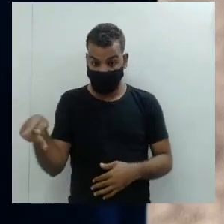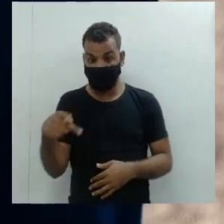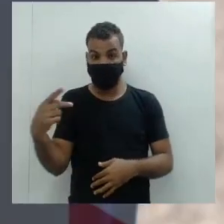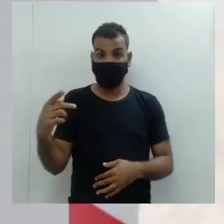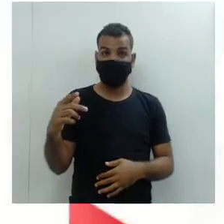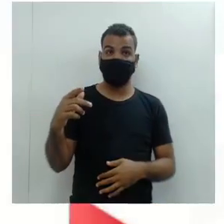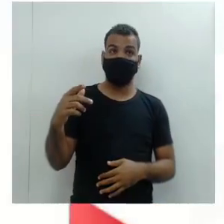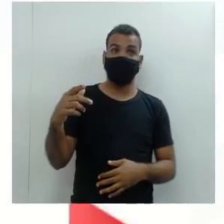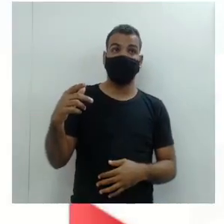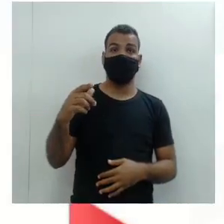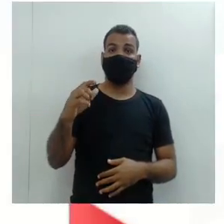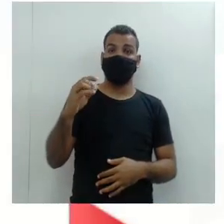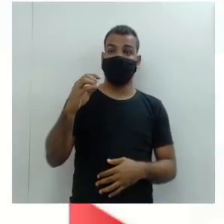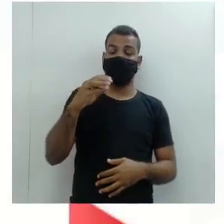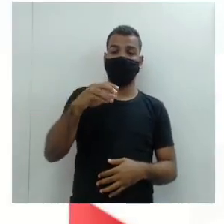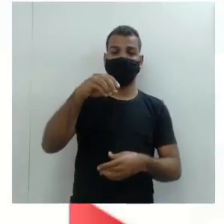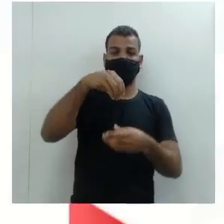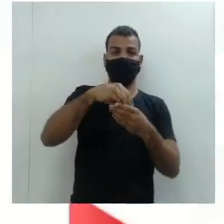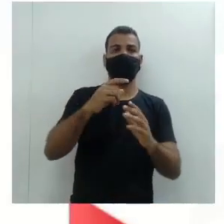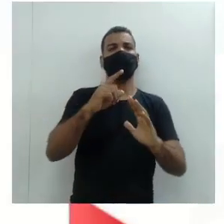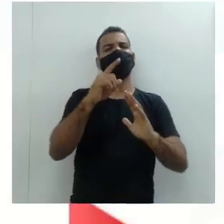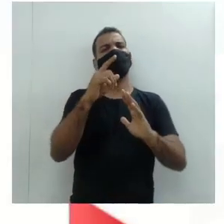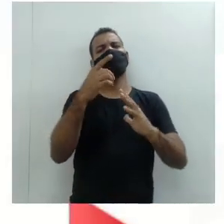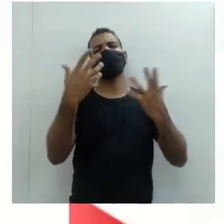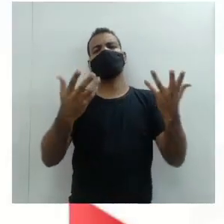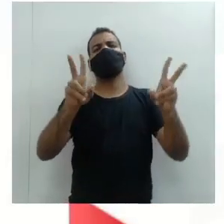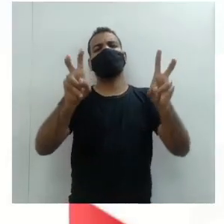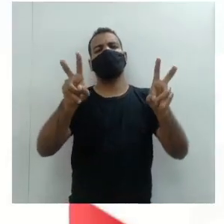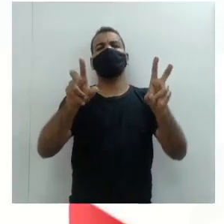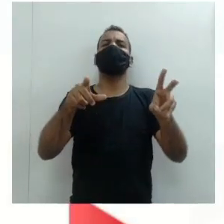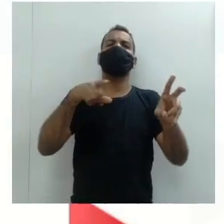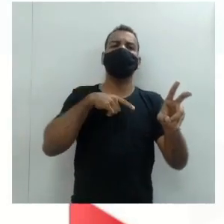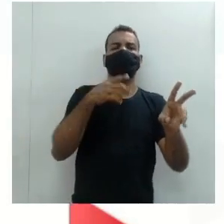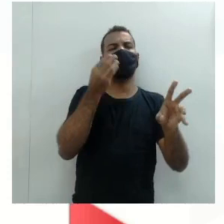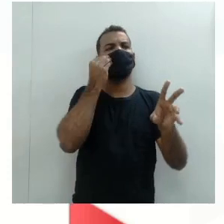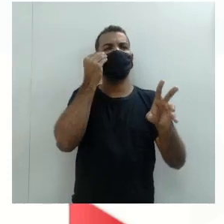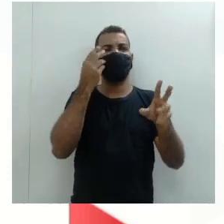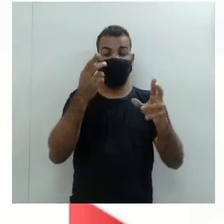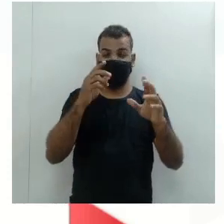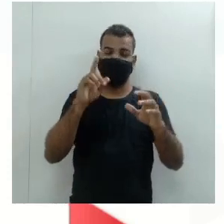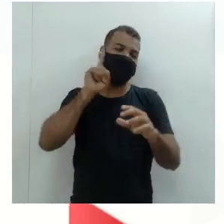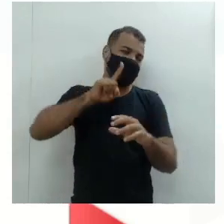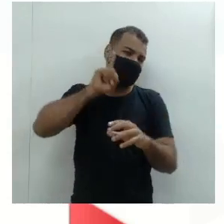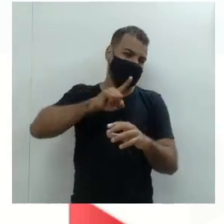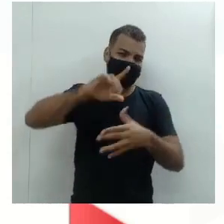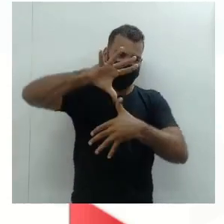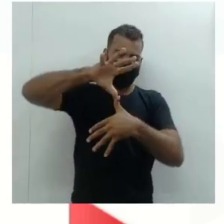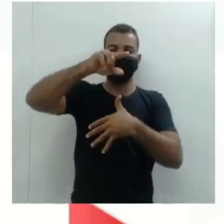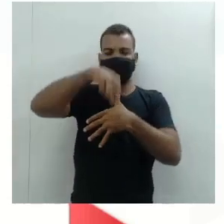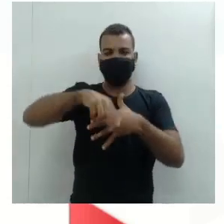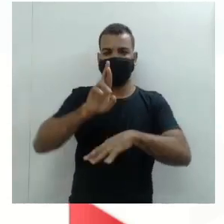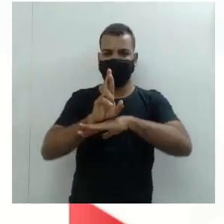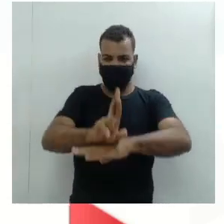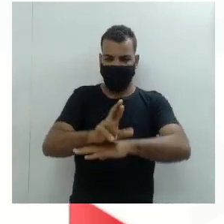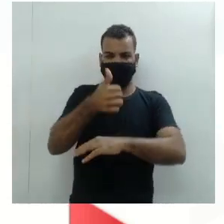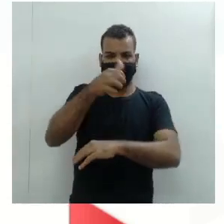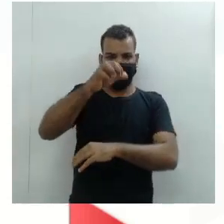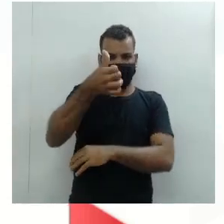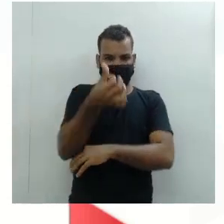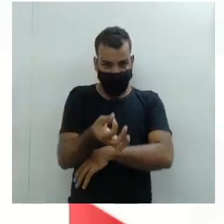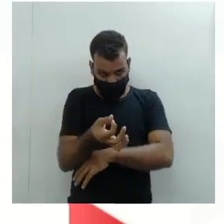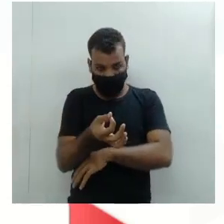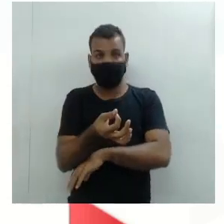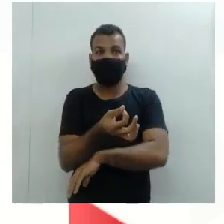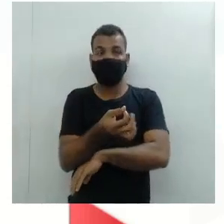conferência interamericana da anistia para exilados e presos políticos da Espanha e Portugal, em 1960, e também